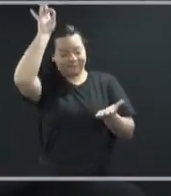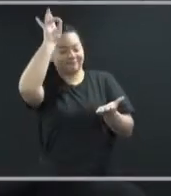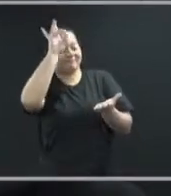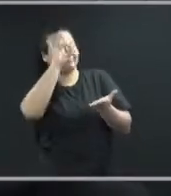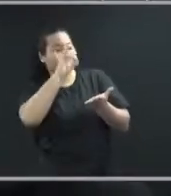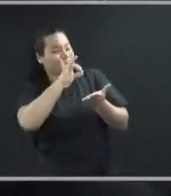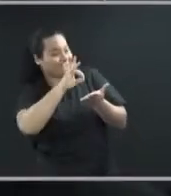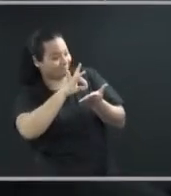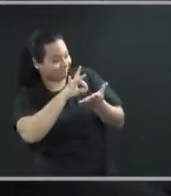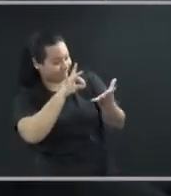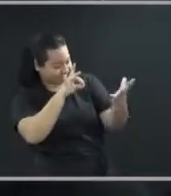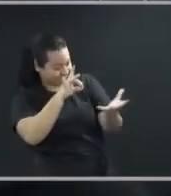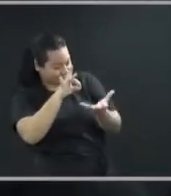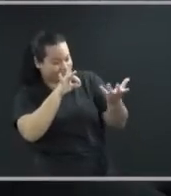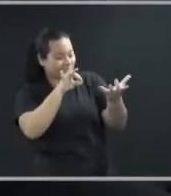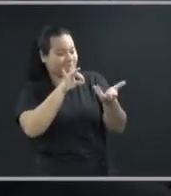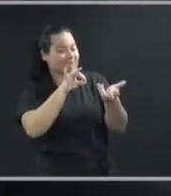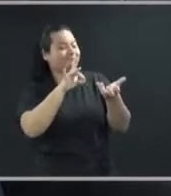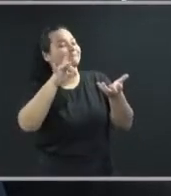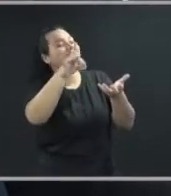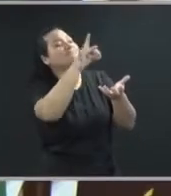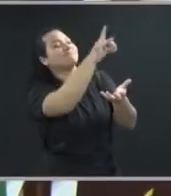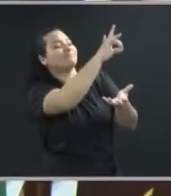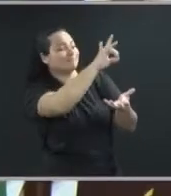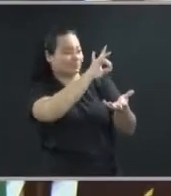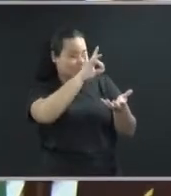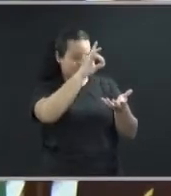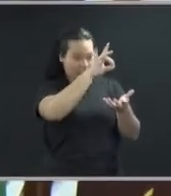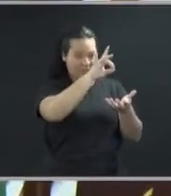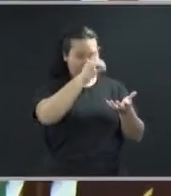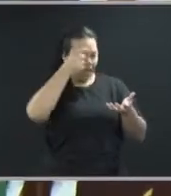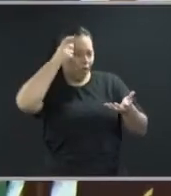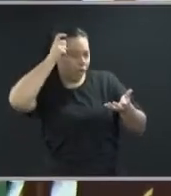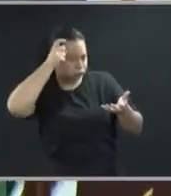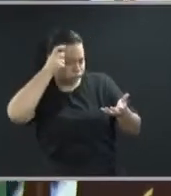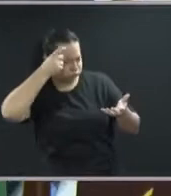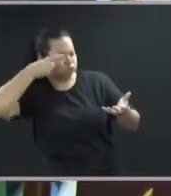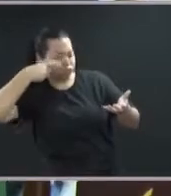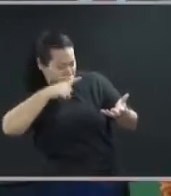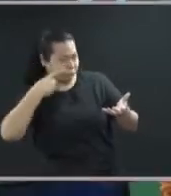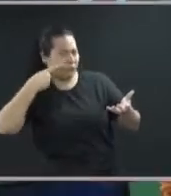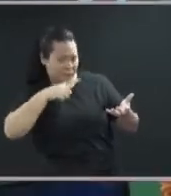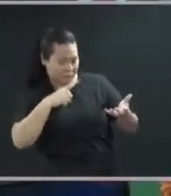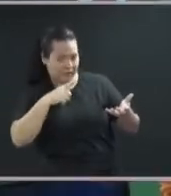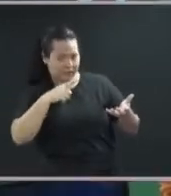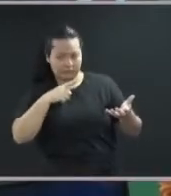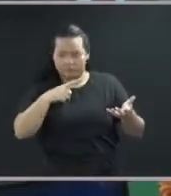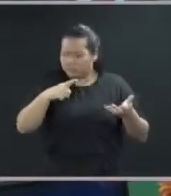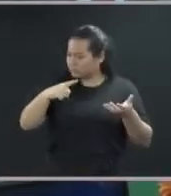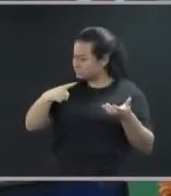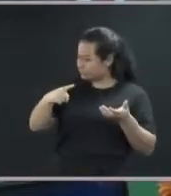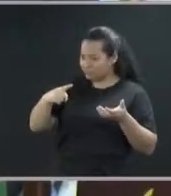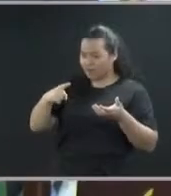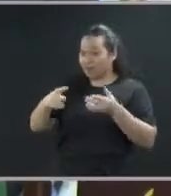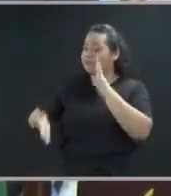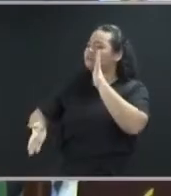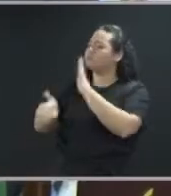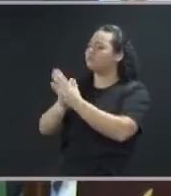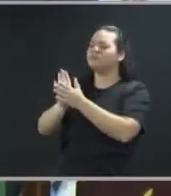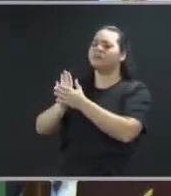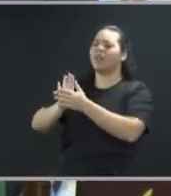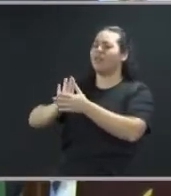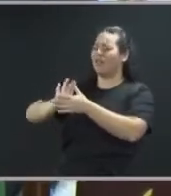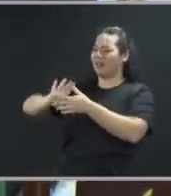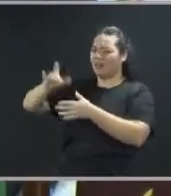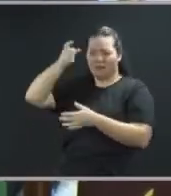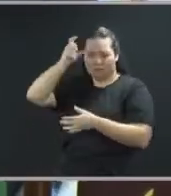E se o demônio quiser fazer graça com você, expulsa ele no meu nome.